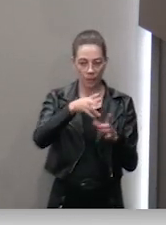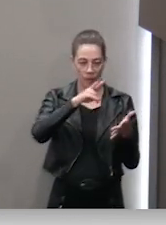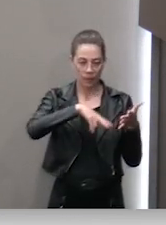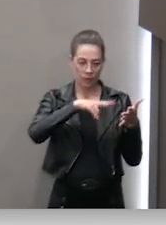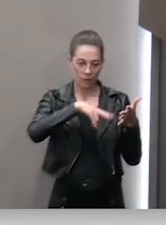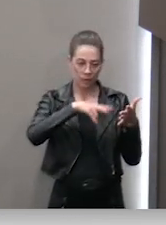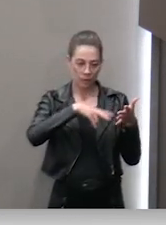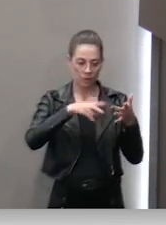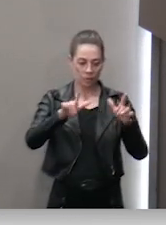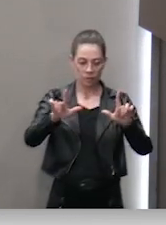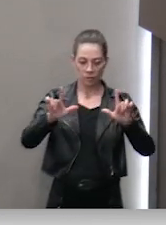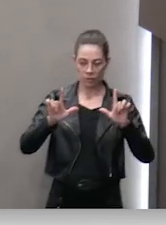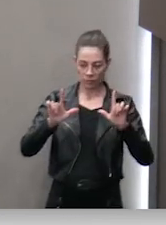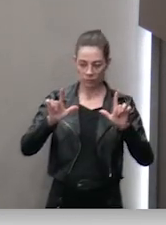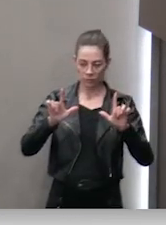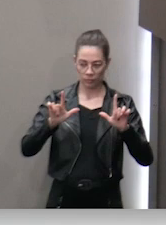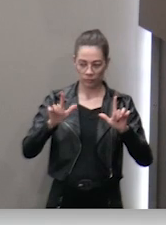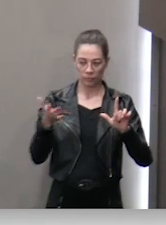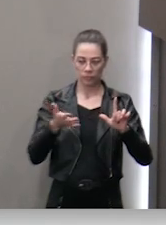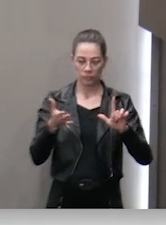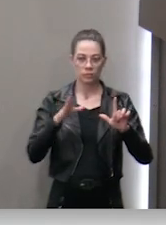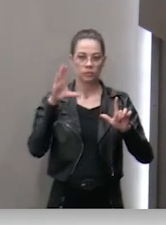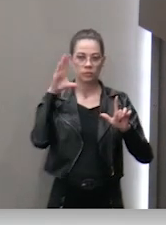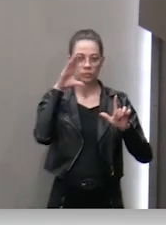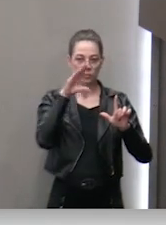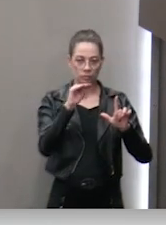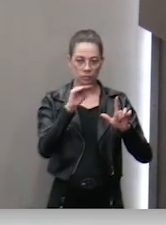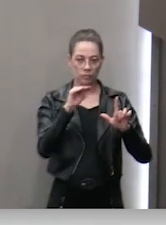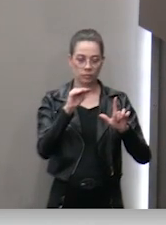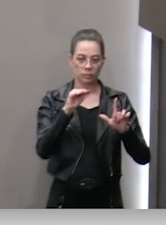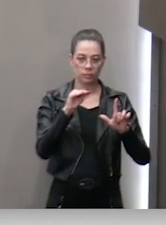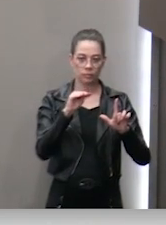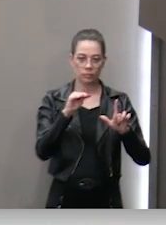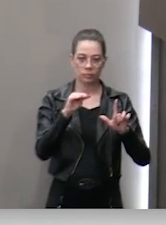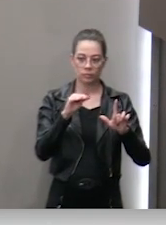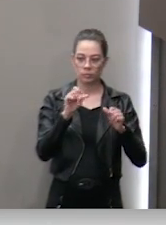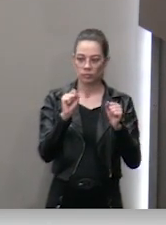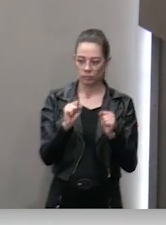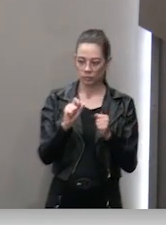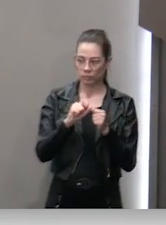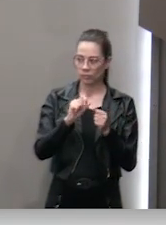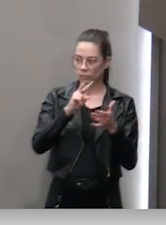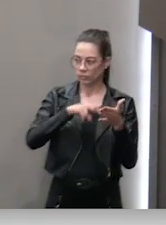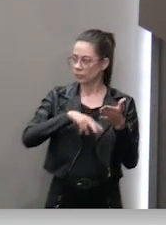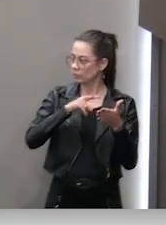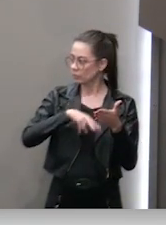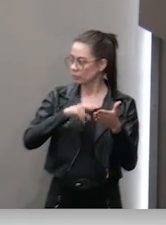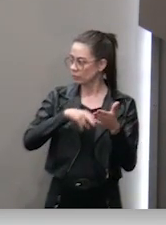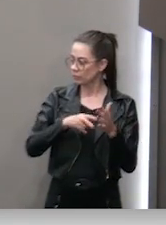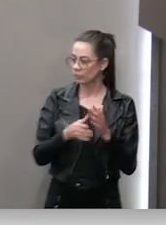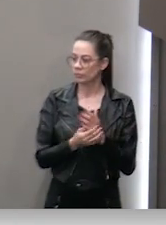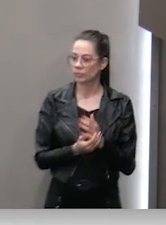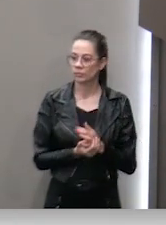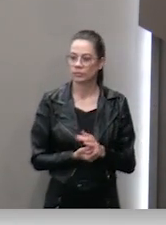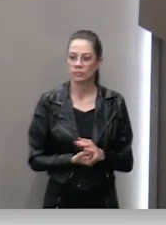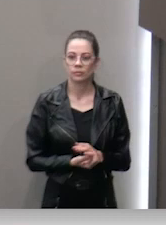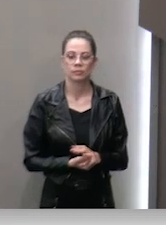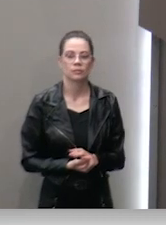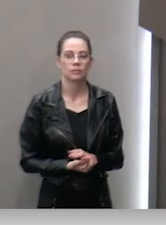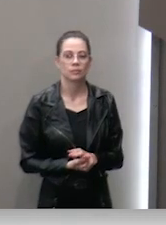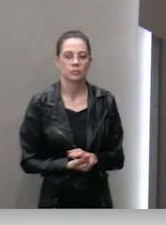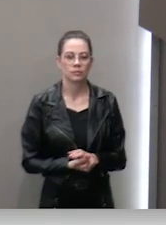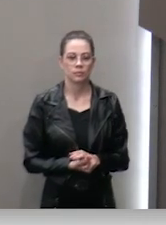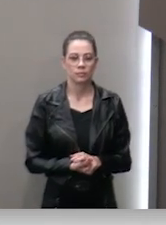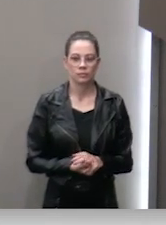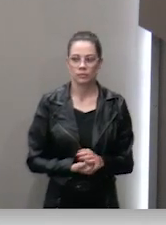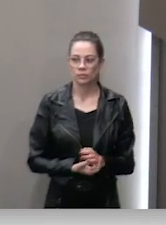leitura da placa concedida nesta noite. Pode fazer a leitura aqui para nós? Tu está com ela? Ah, tá, desculpa. Está com